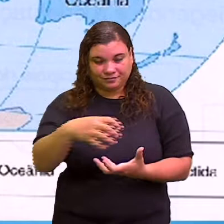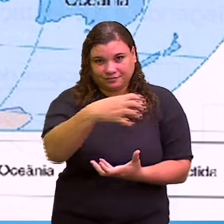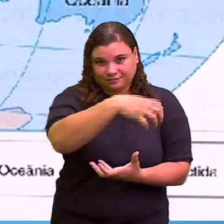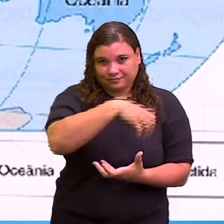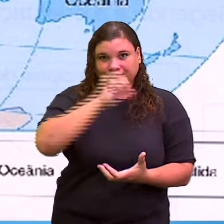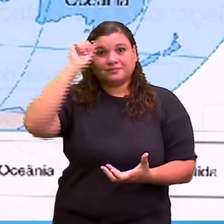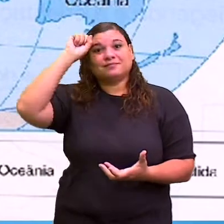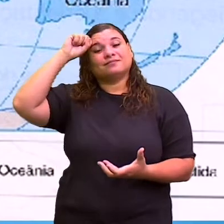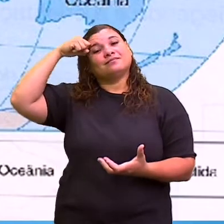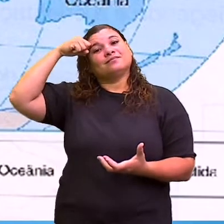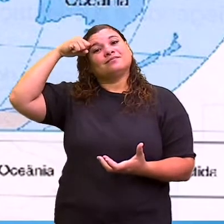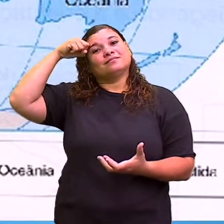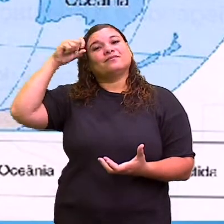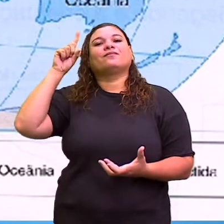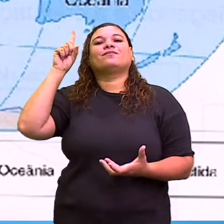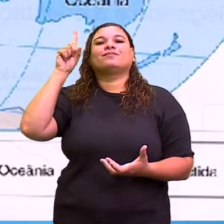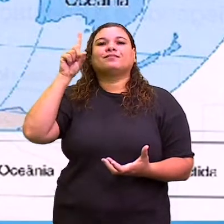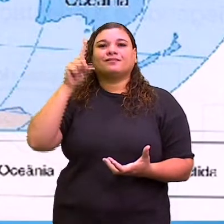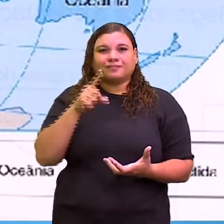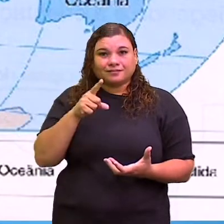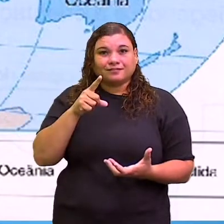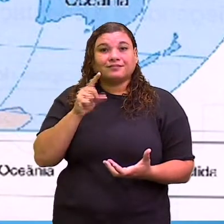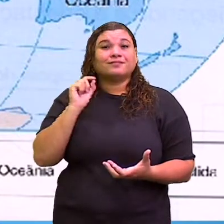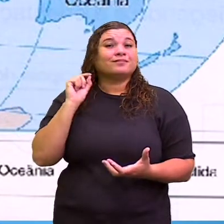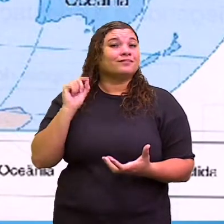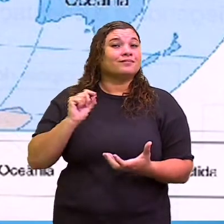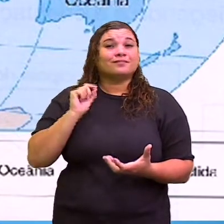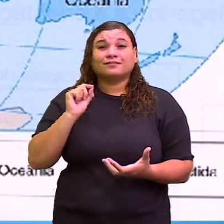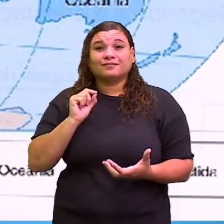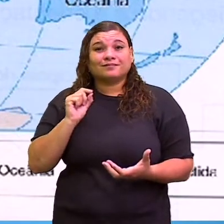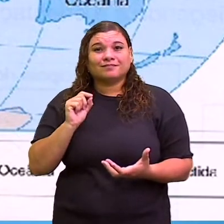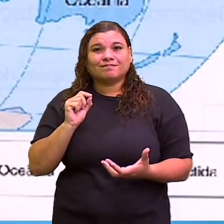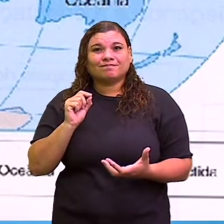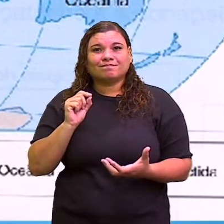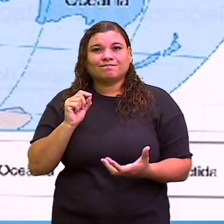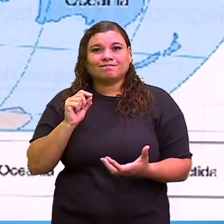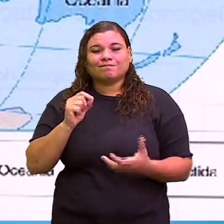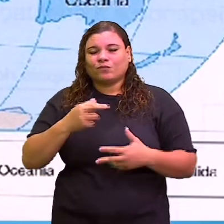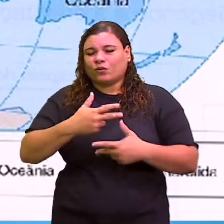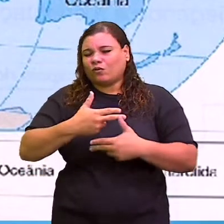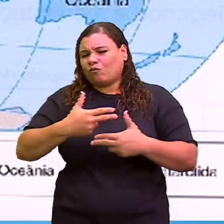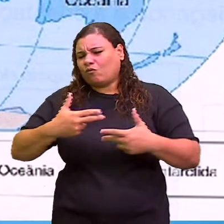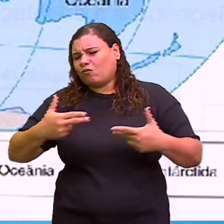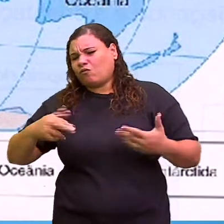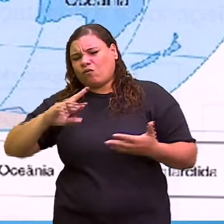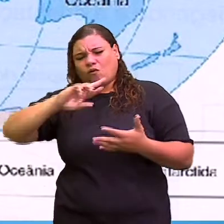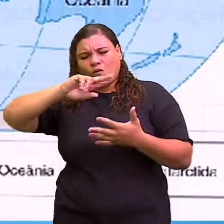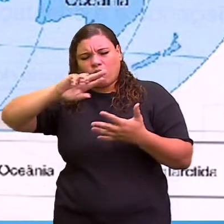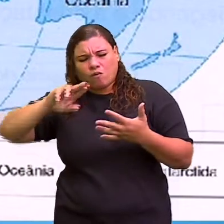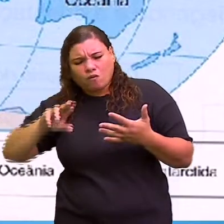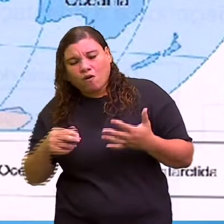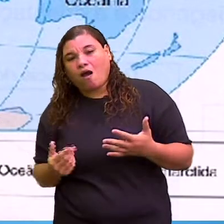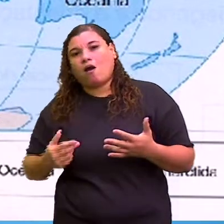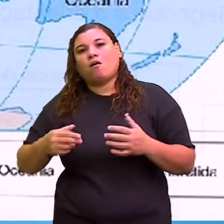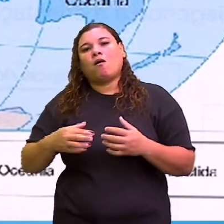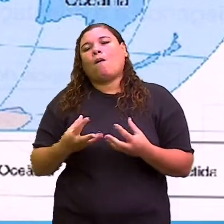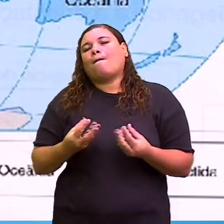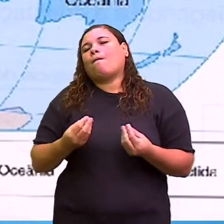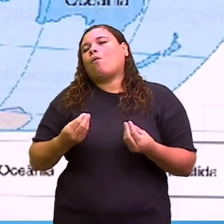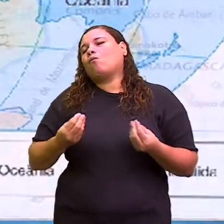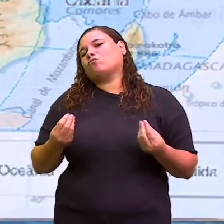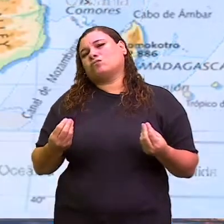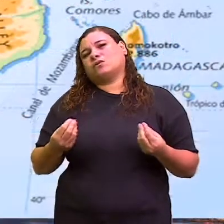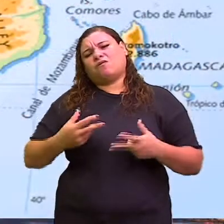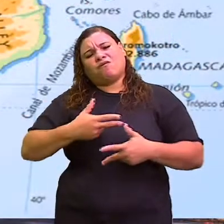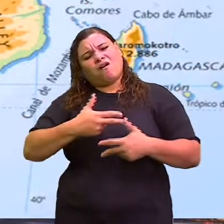um continente com uma variedade muito grande. Na próxima imagem, nós vamos